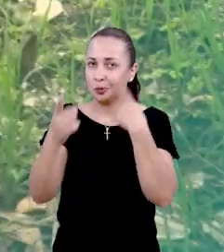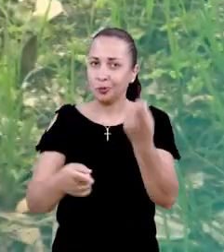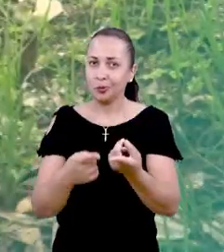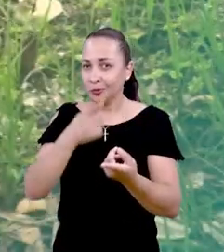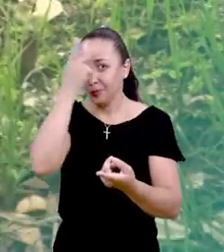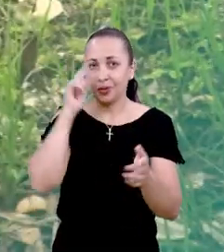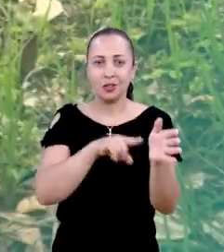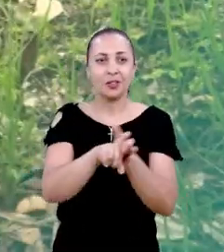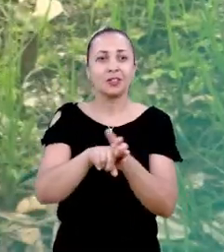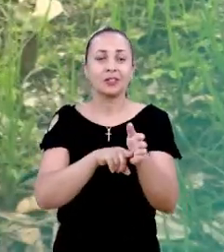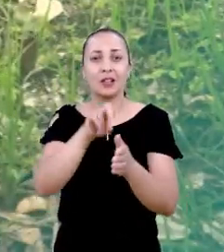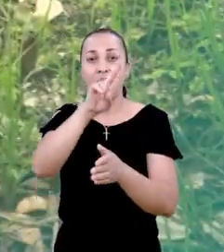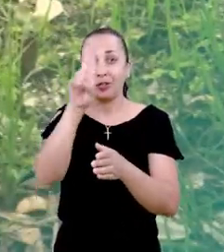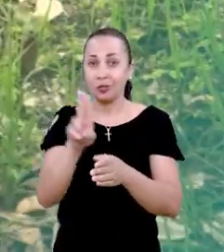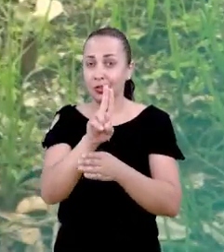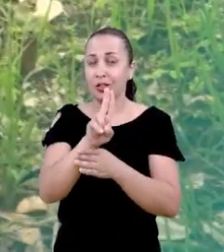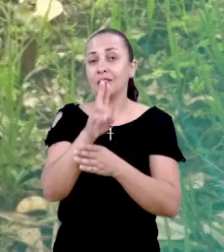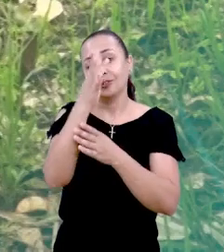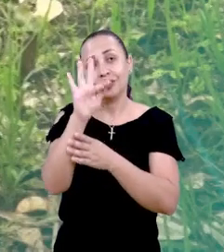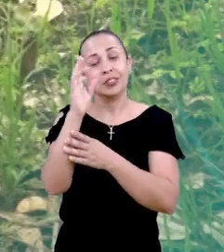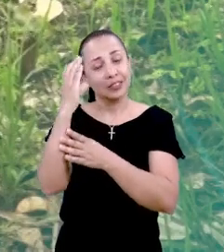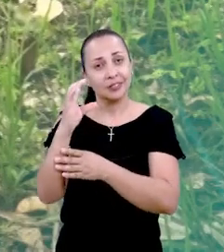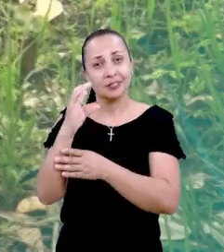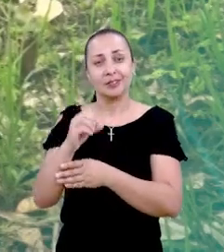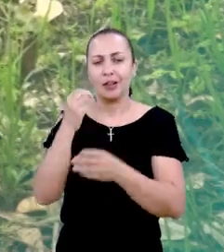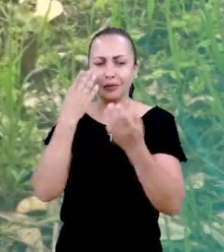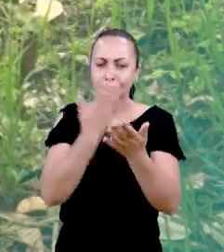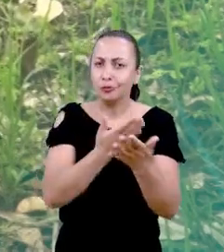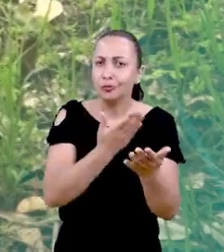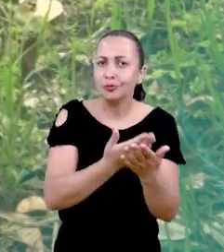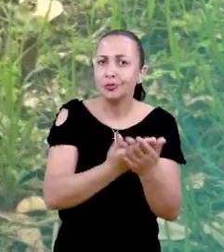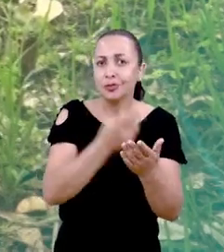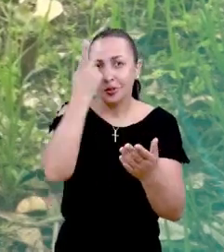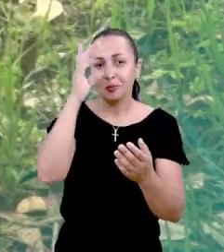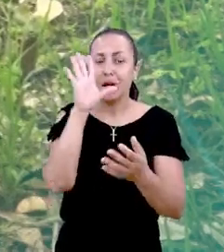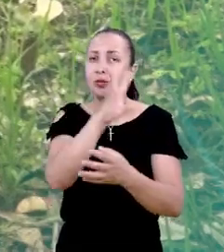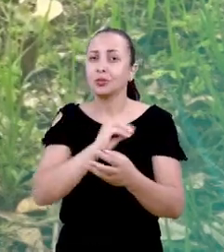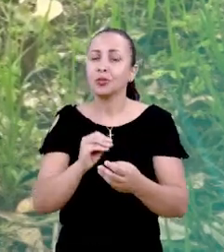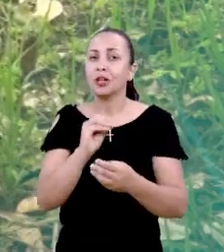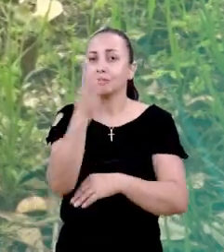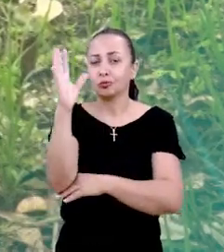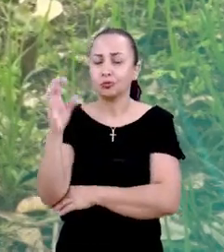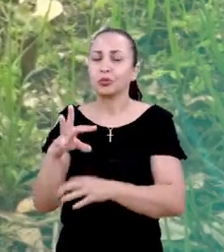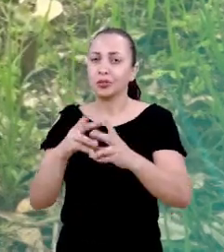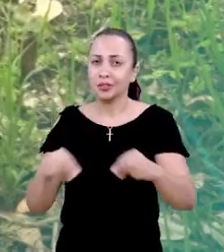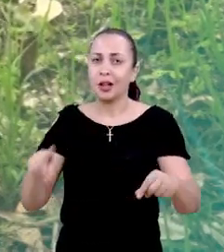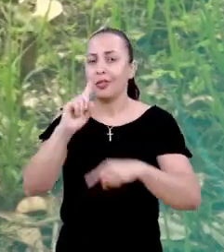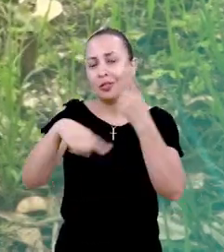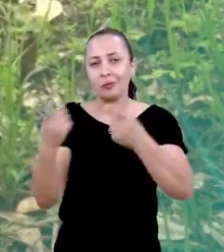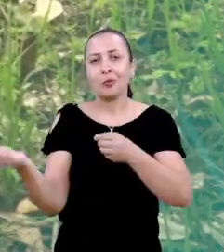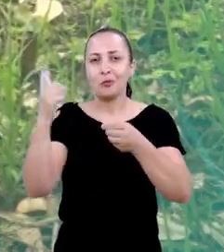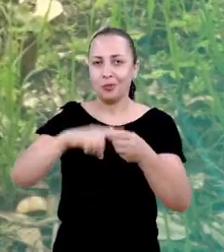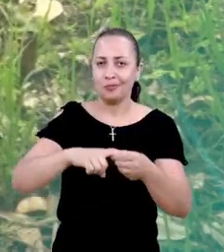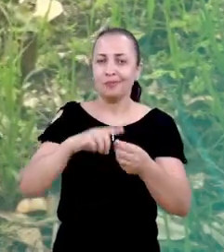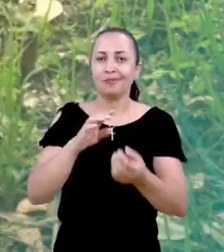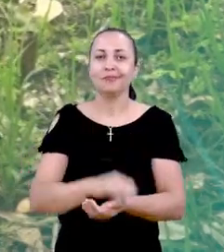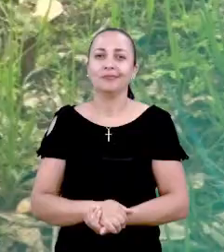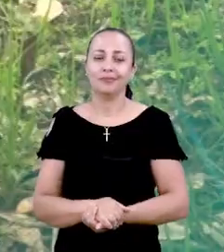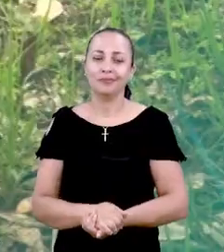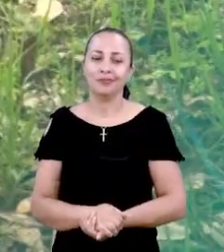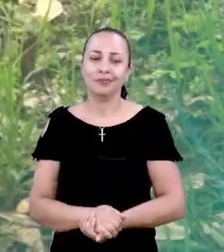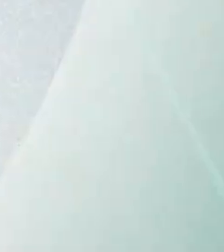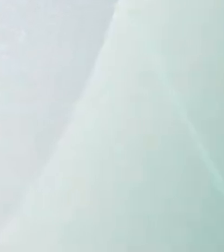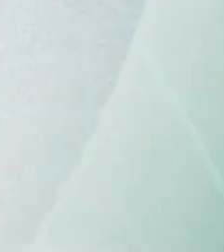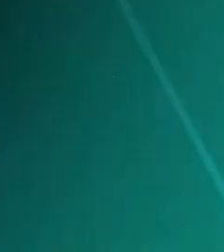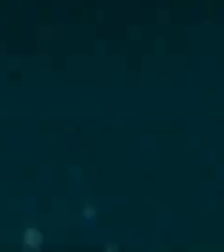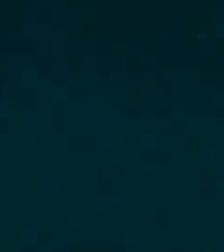pouco, cientistas da Universidade Federal do Ceará estão empenhados nos estudos para a recuperação de manguezais. Depois do intervalo, a gente volta já